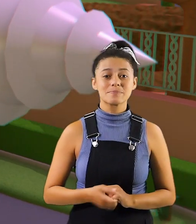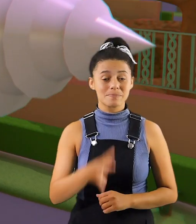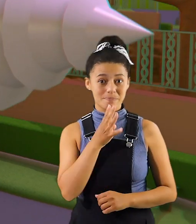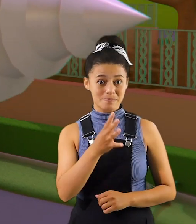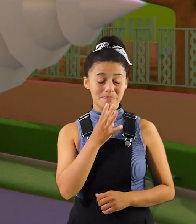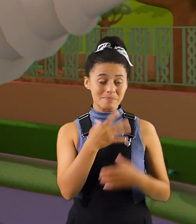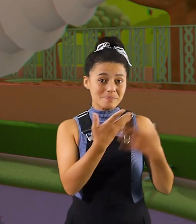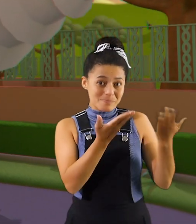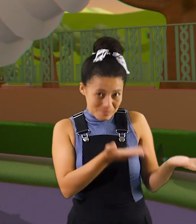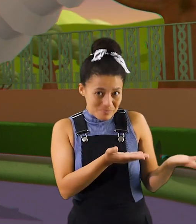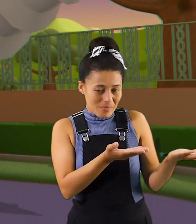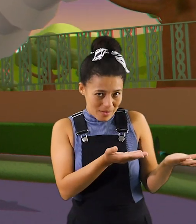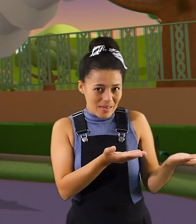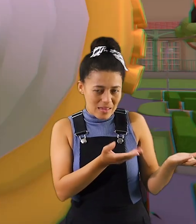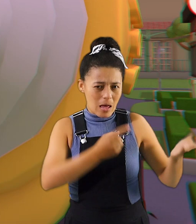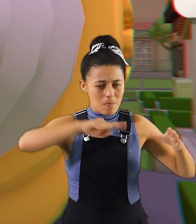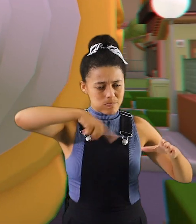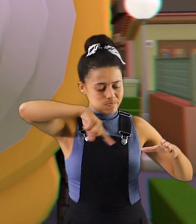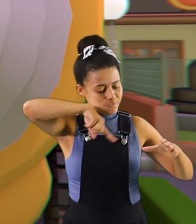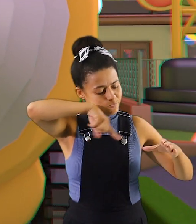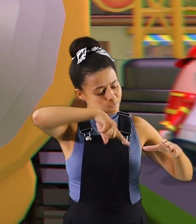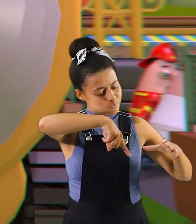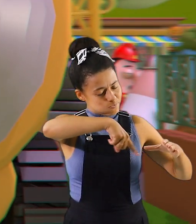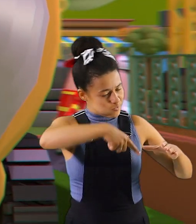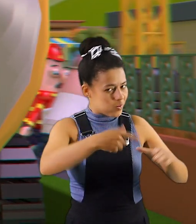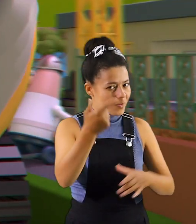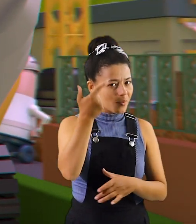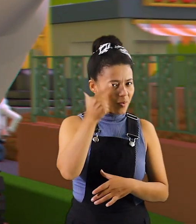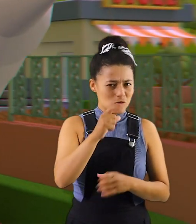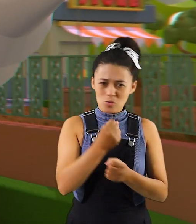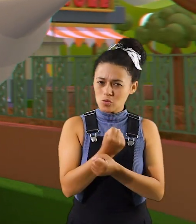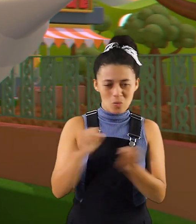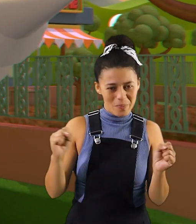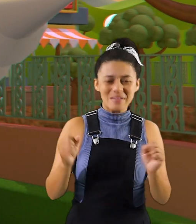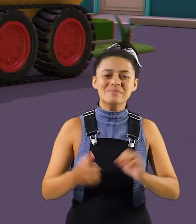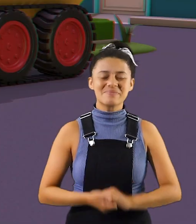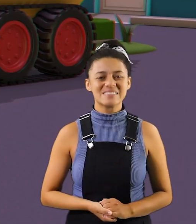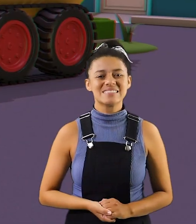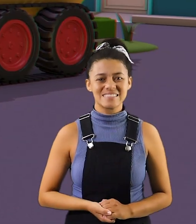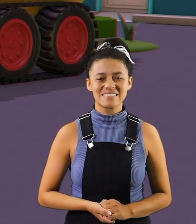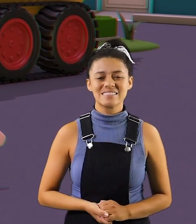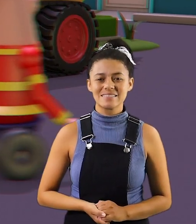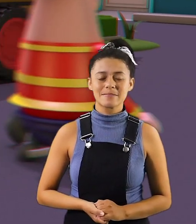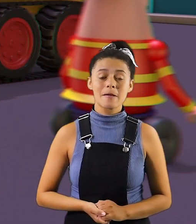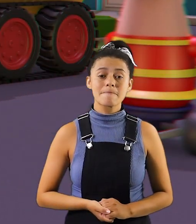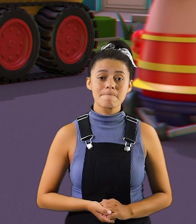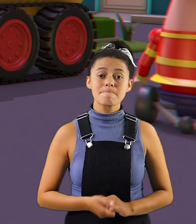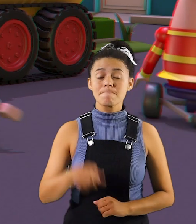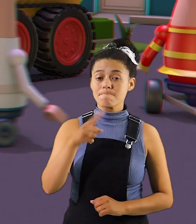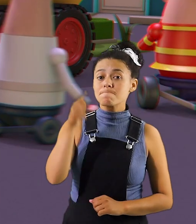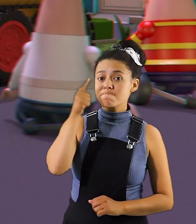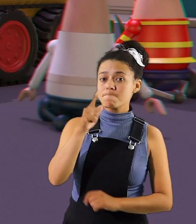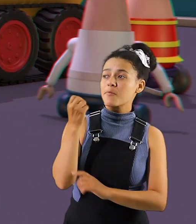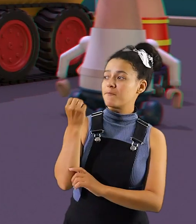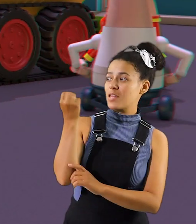Conheçam a Roller Peps Perfurator e a Super Broca. Com ela, a viagem